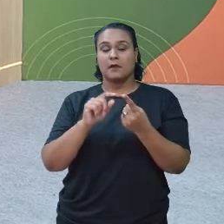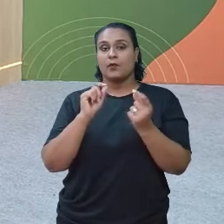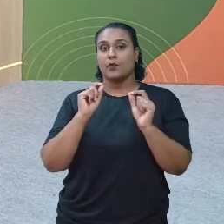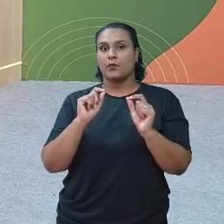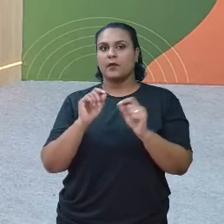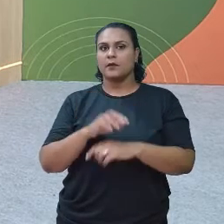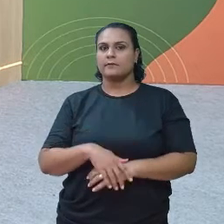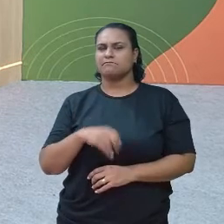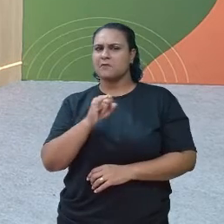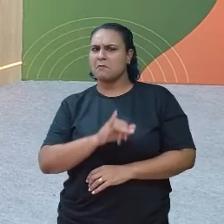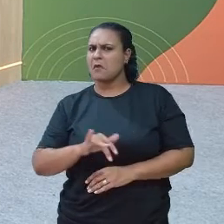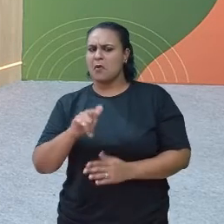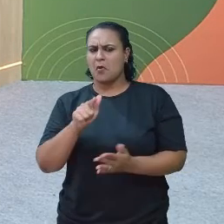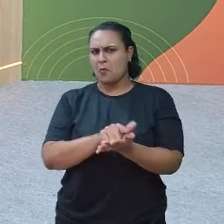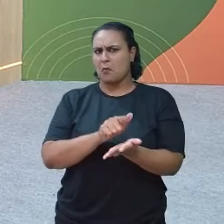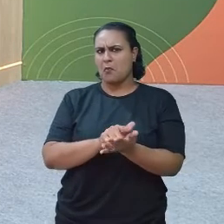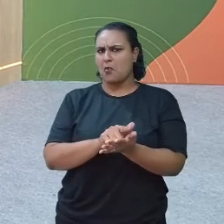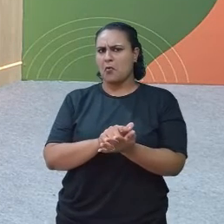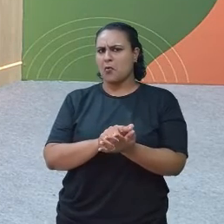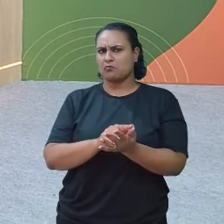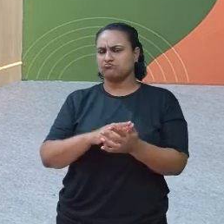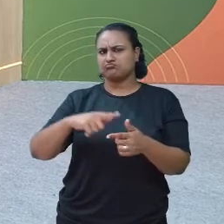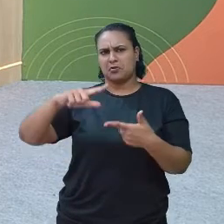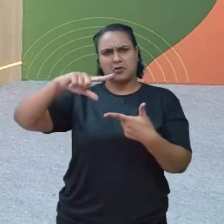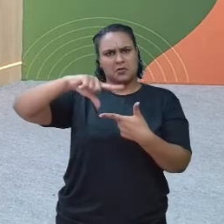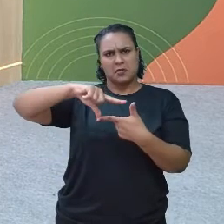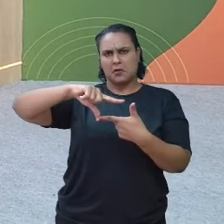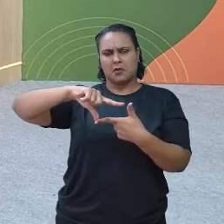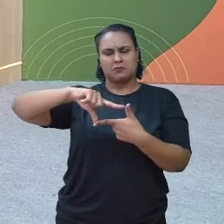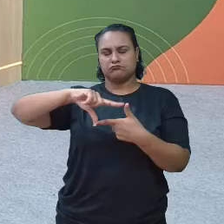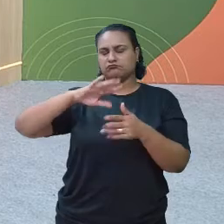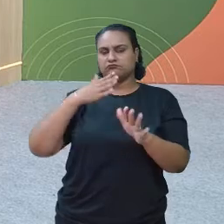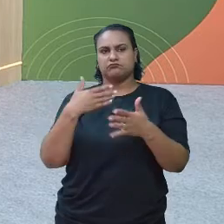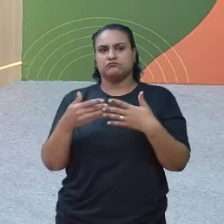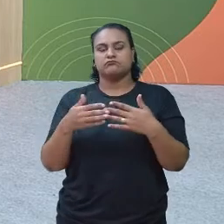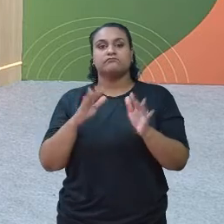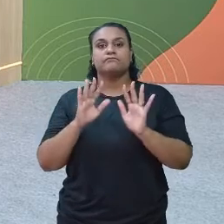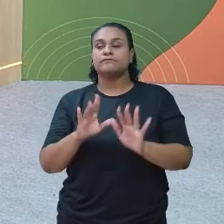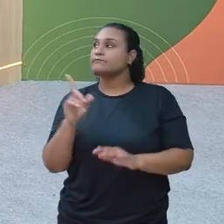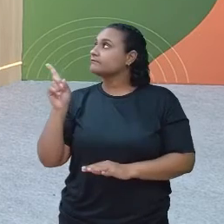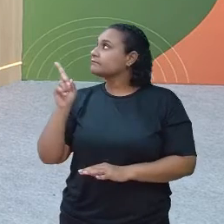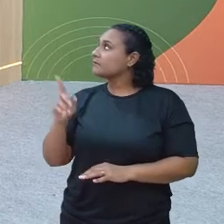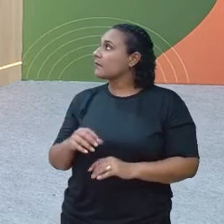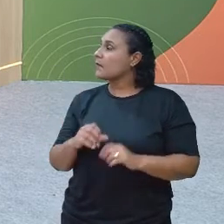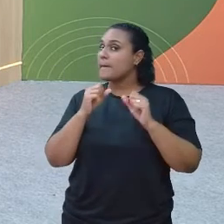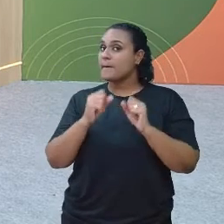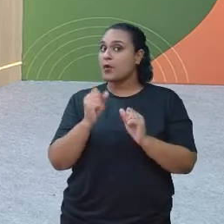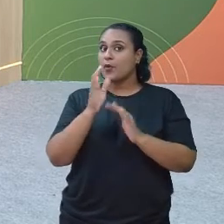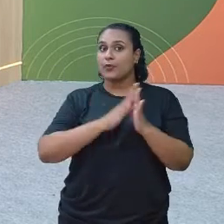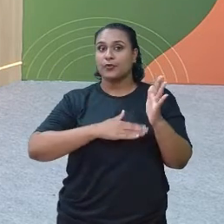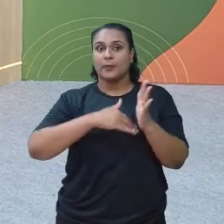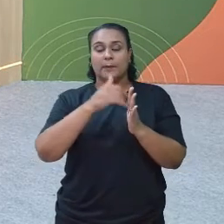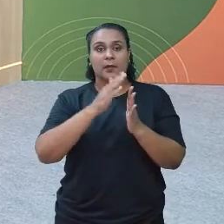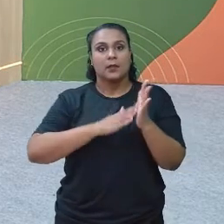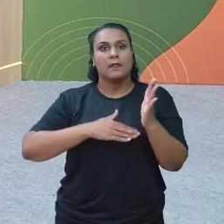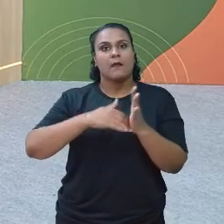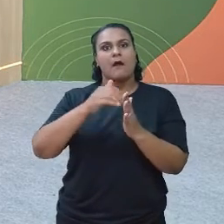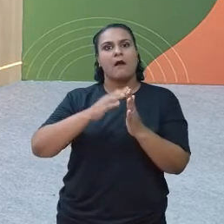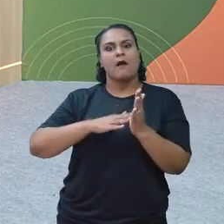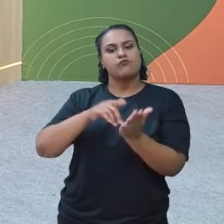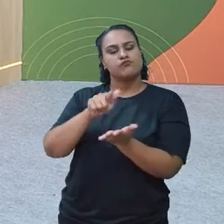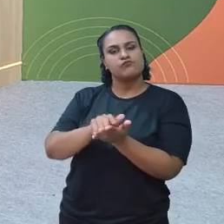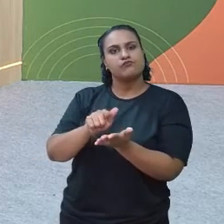imagine uma folha ou um retângulo, um quadrado, ou seja, uma figura geométrica, onde você pode pintar essa figura